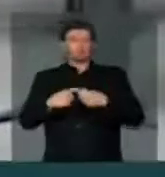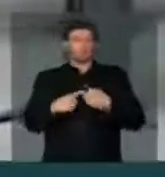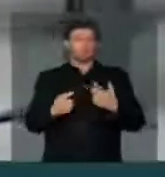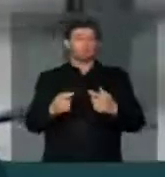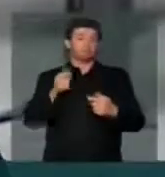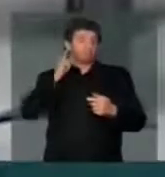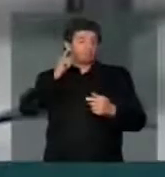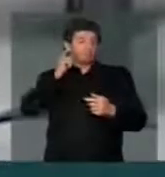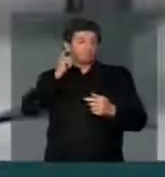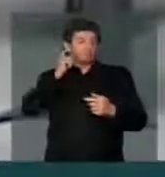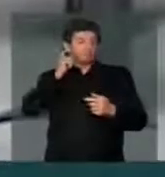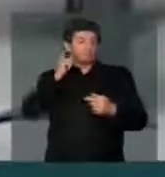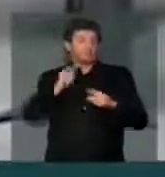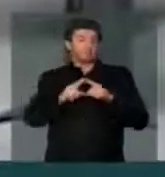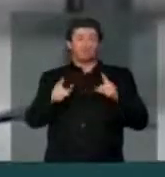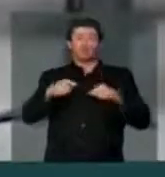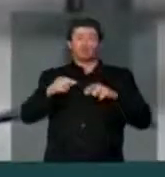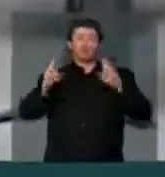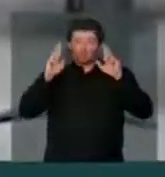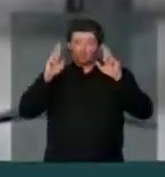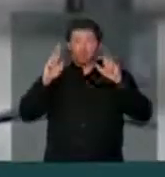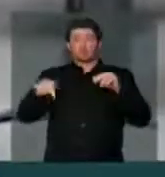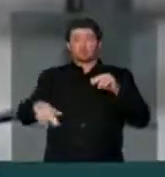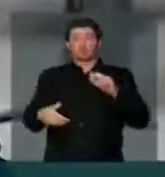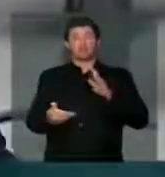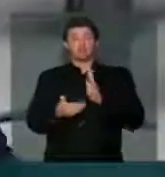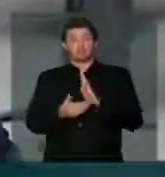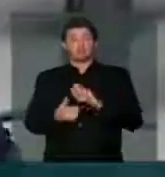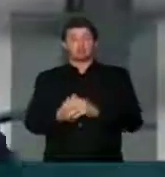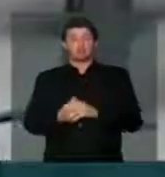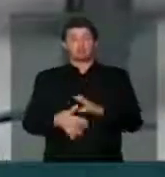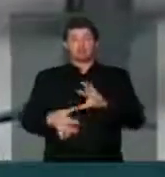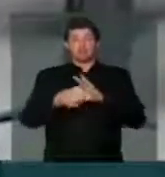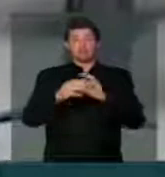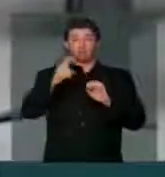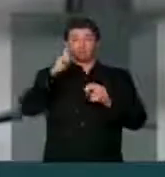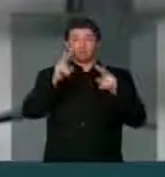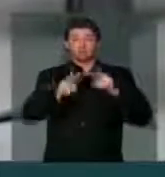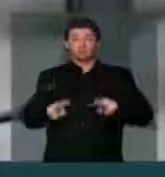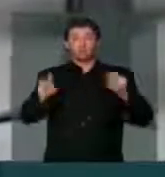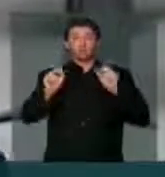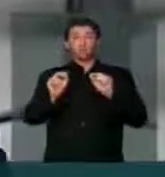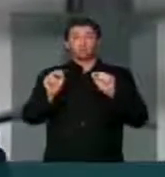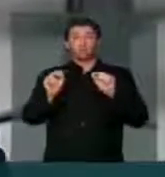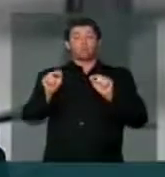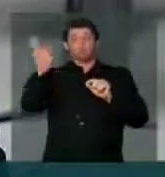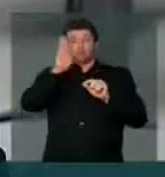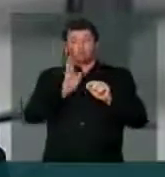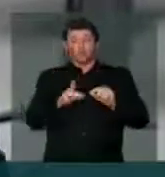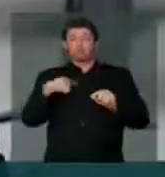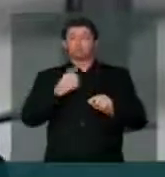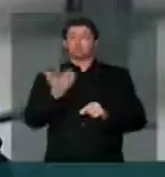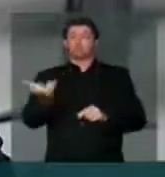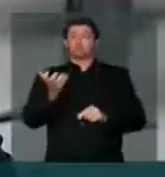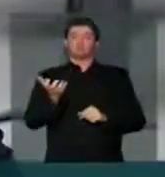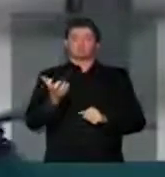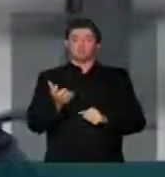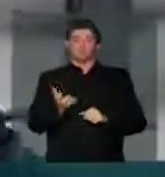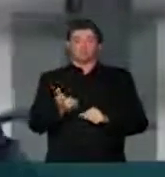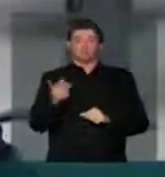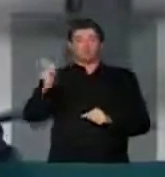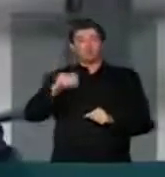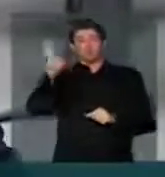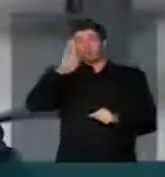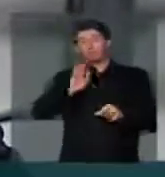enfrentam, mas trouxe para essa casa essa experiência aliada a uma grande visão de um país que nós queremos e que seja um país